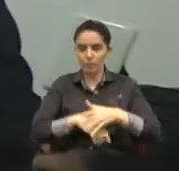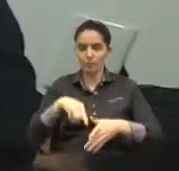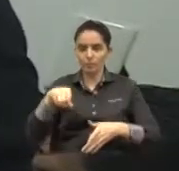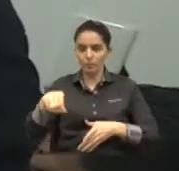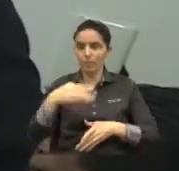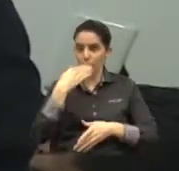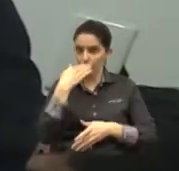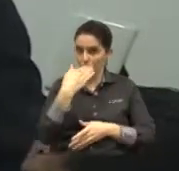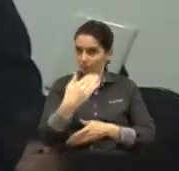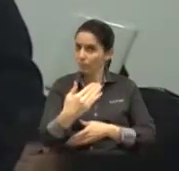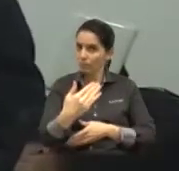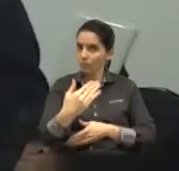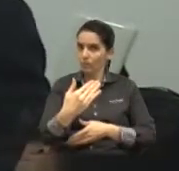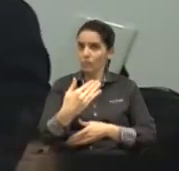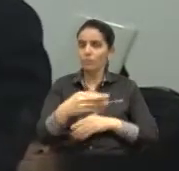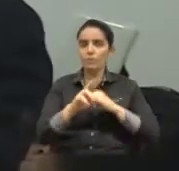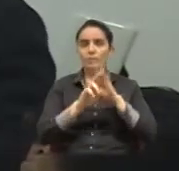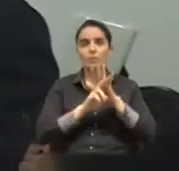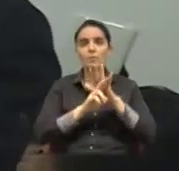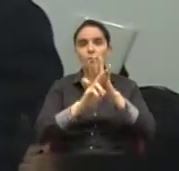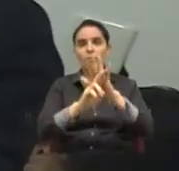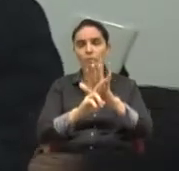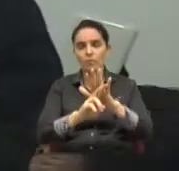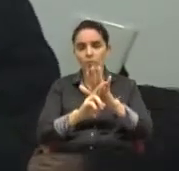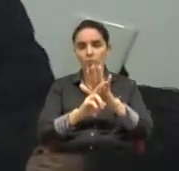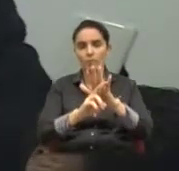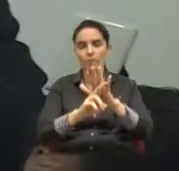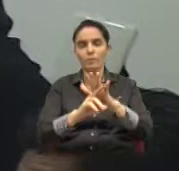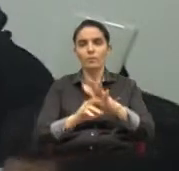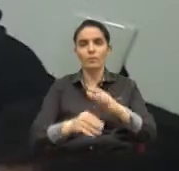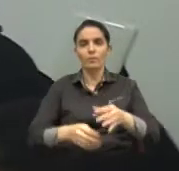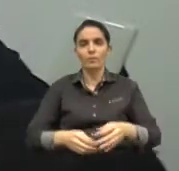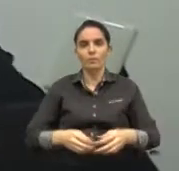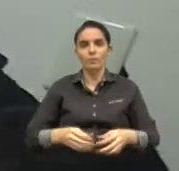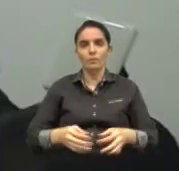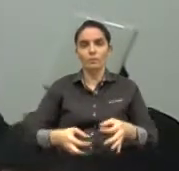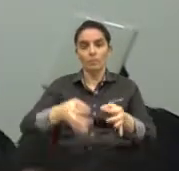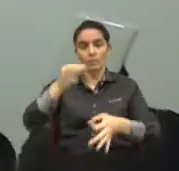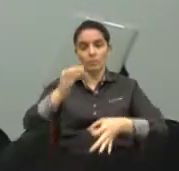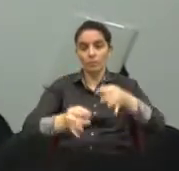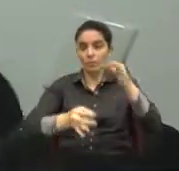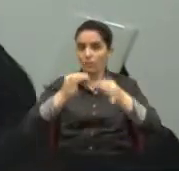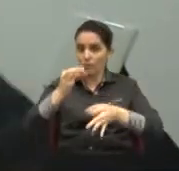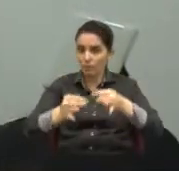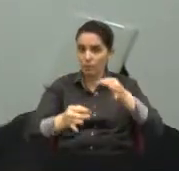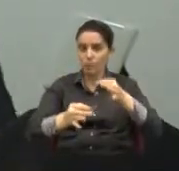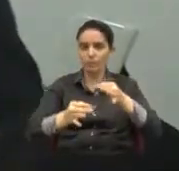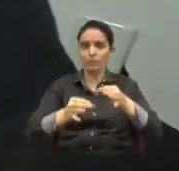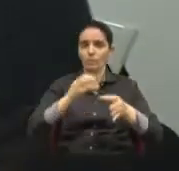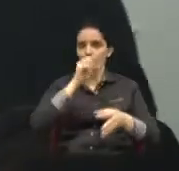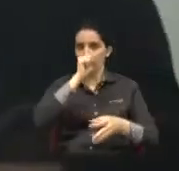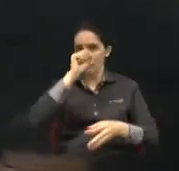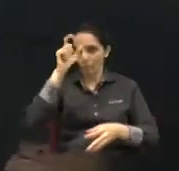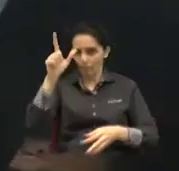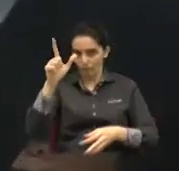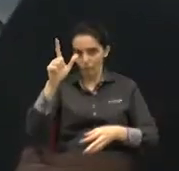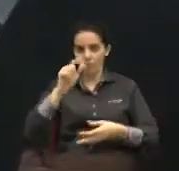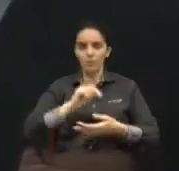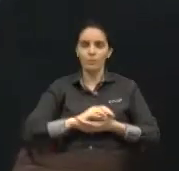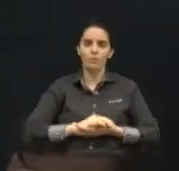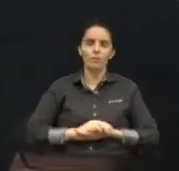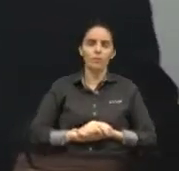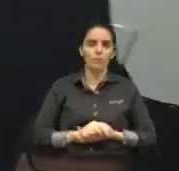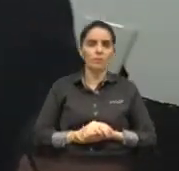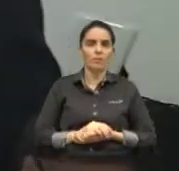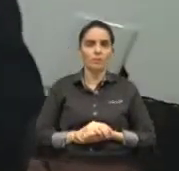solicitação. E representando o Poder Judiciário da cidade de Limeira, representando a cidade de Limeira, através desse pedido